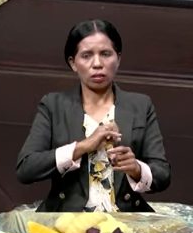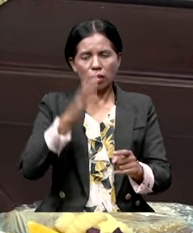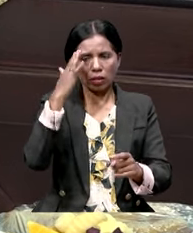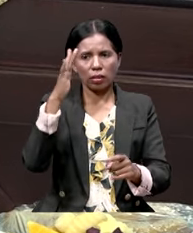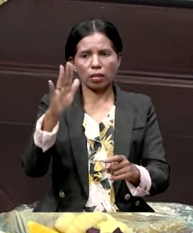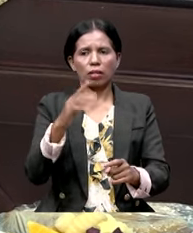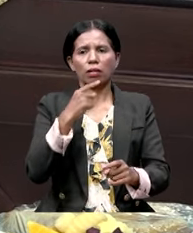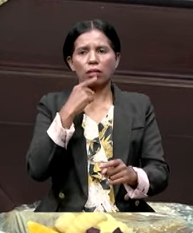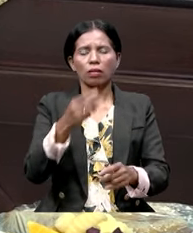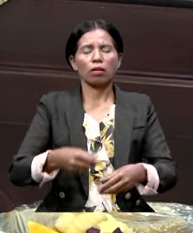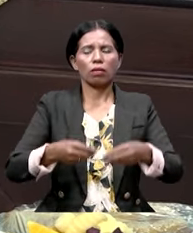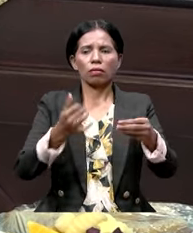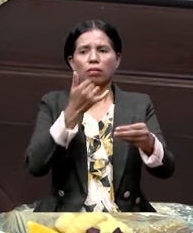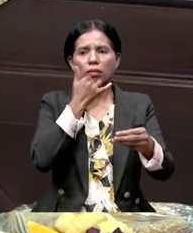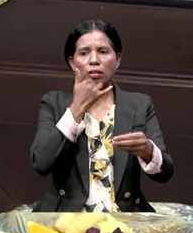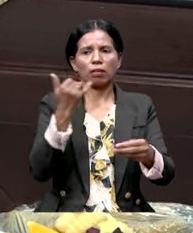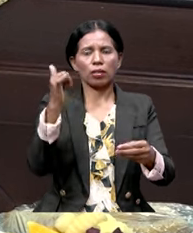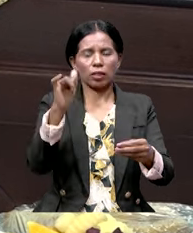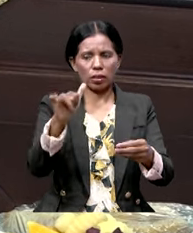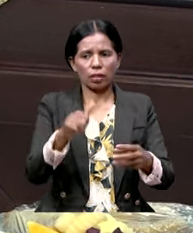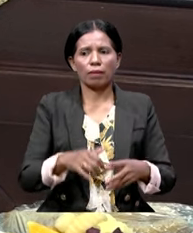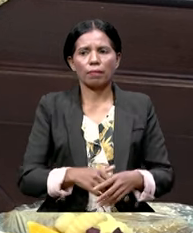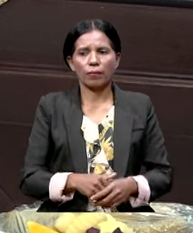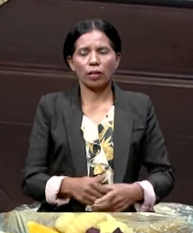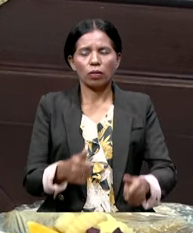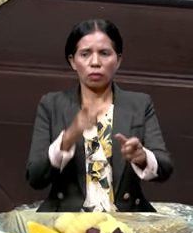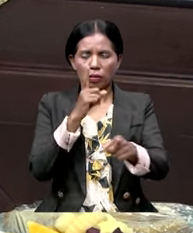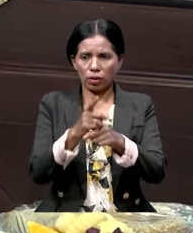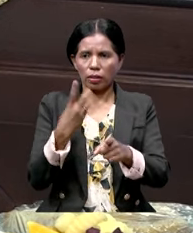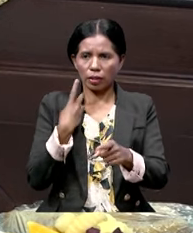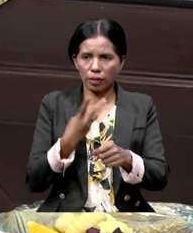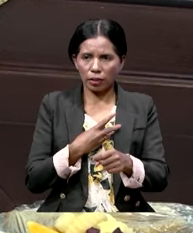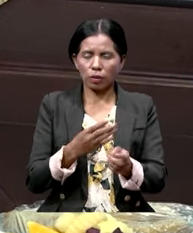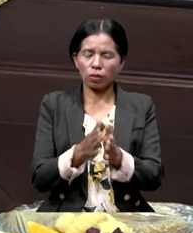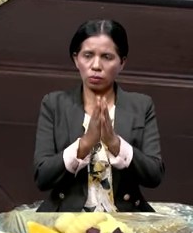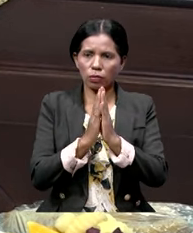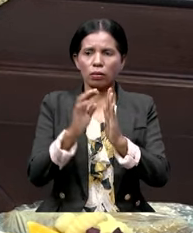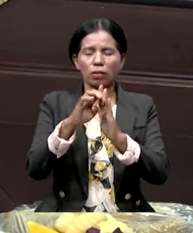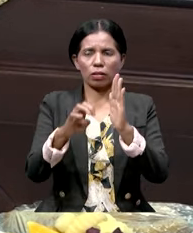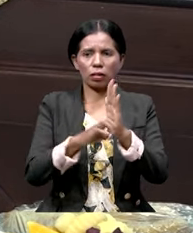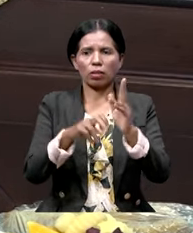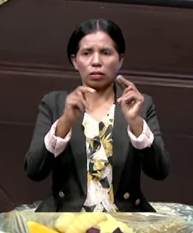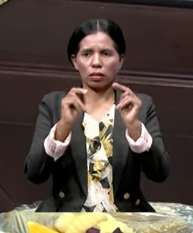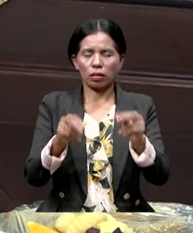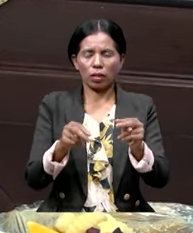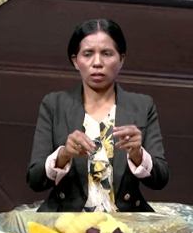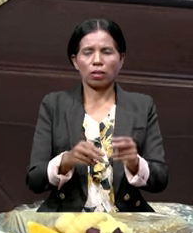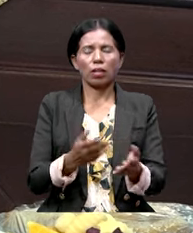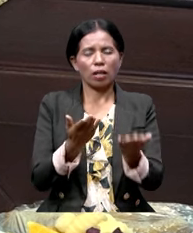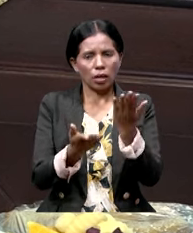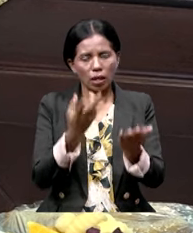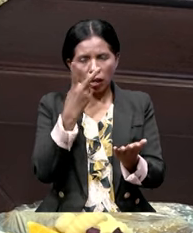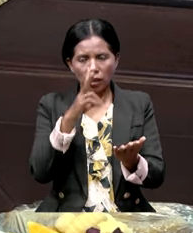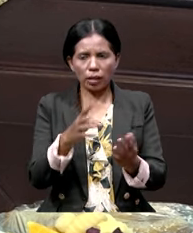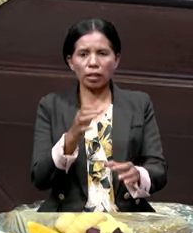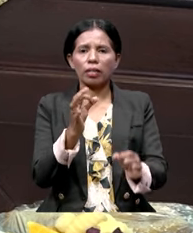laos dia to sala sira ga fo ser ser tu los ne ta musi si sa ro ba estar mus tegi kita tegi suka tegi